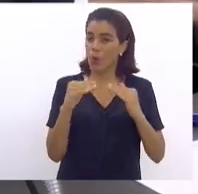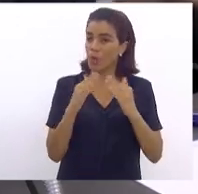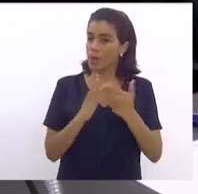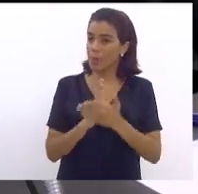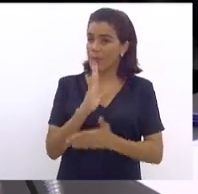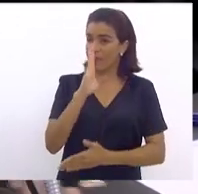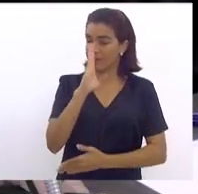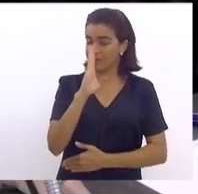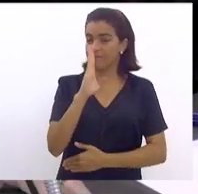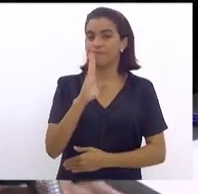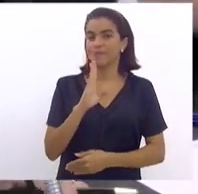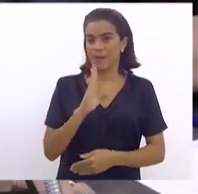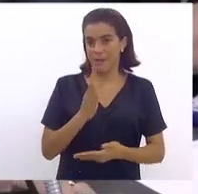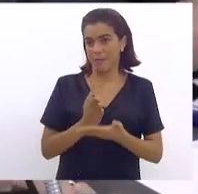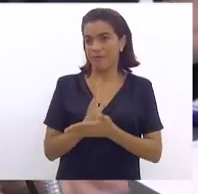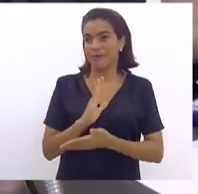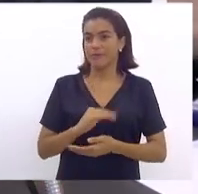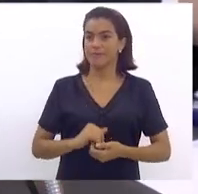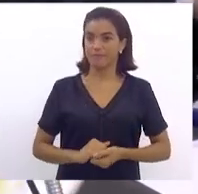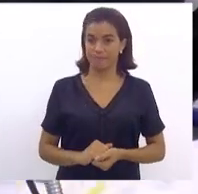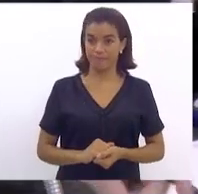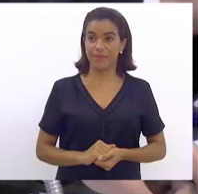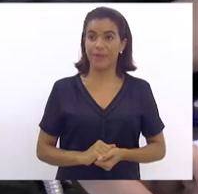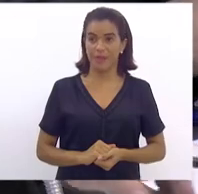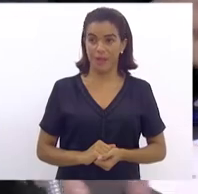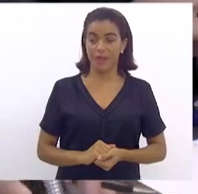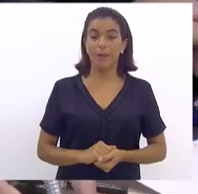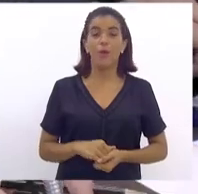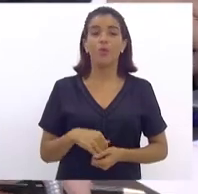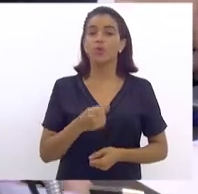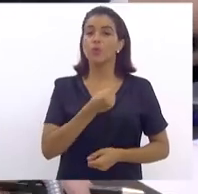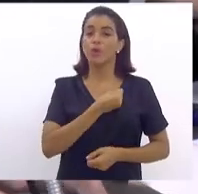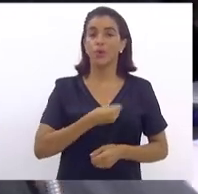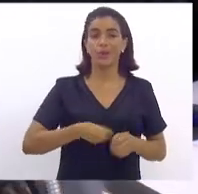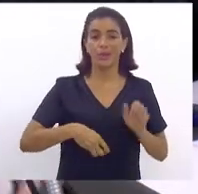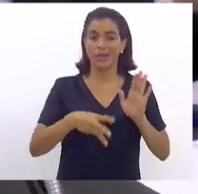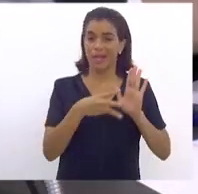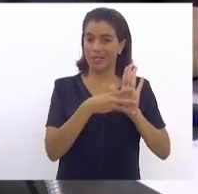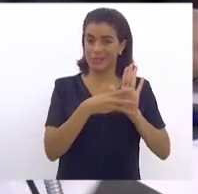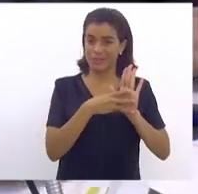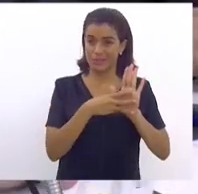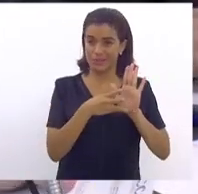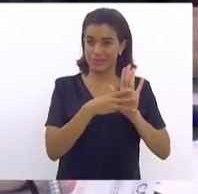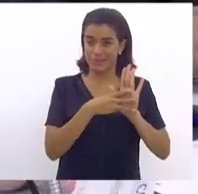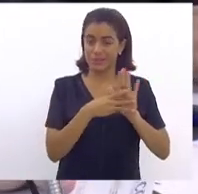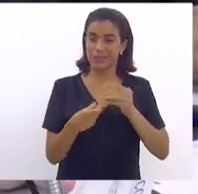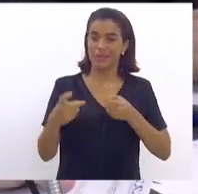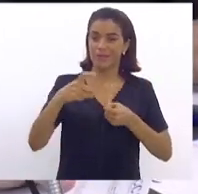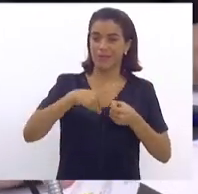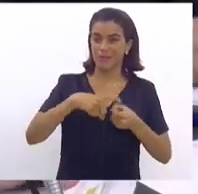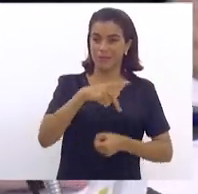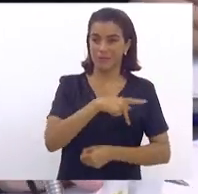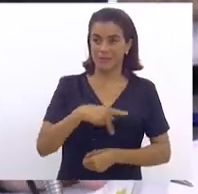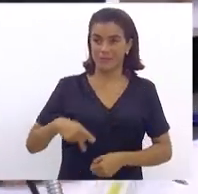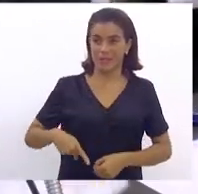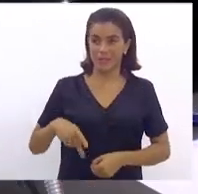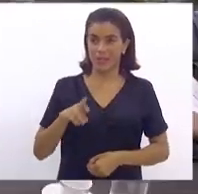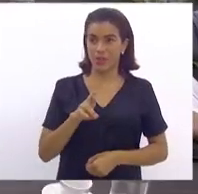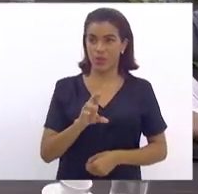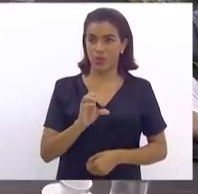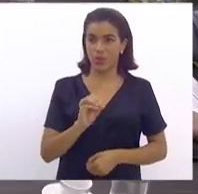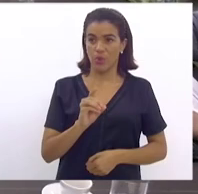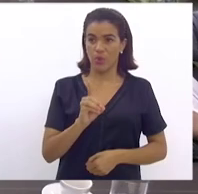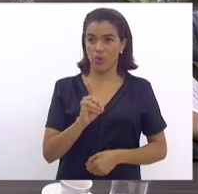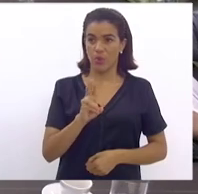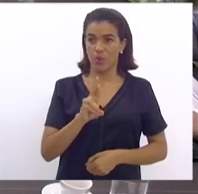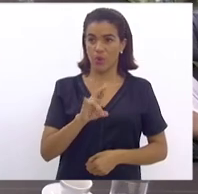estão. Aprovado. Vamos ao item 3 da pauta, já repassando então a presidência novamente ao nosso presidente Rodrigo Amorim. Está no